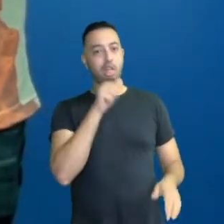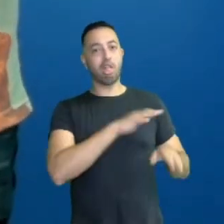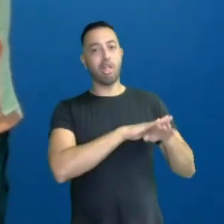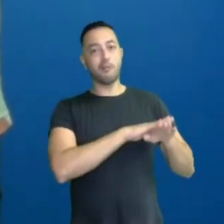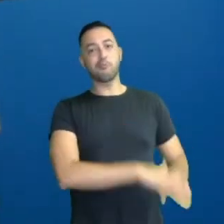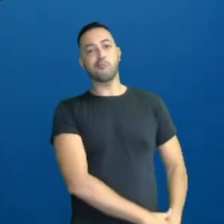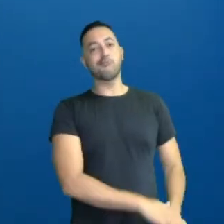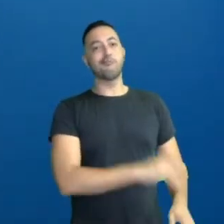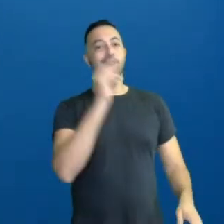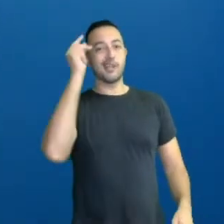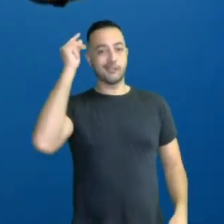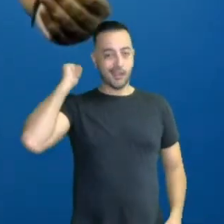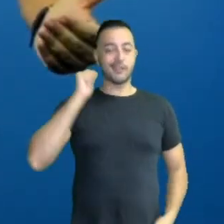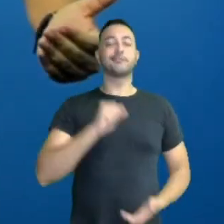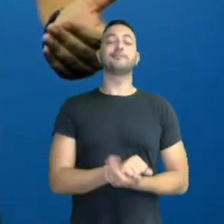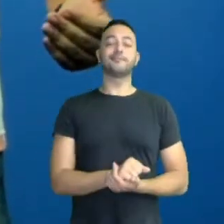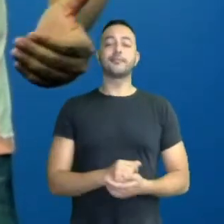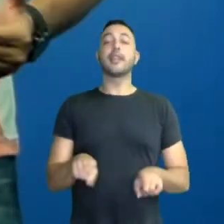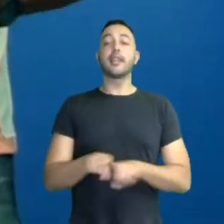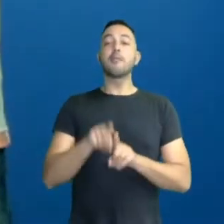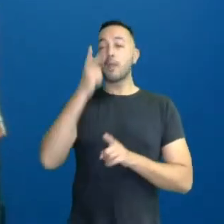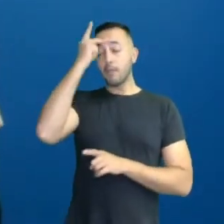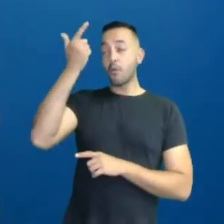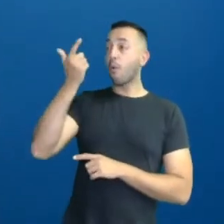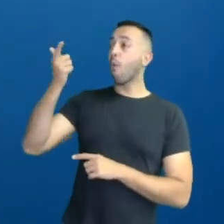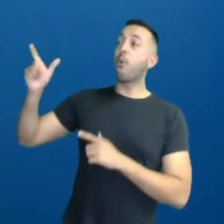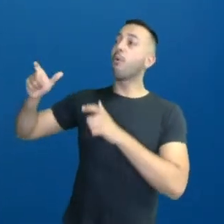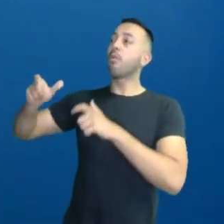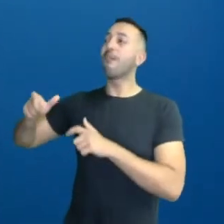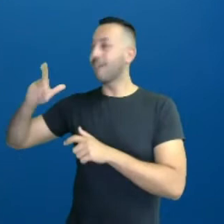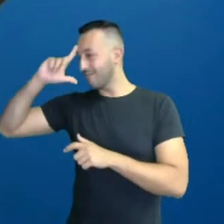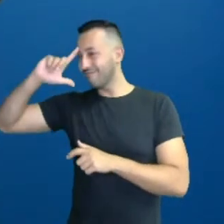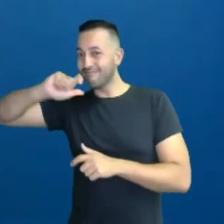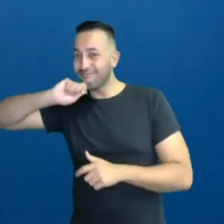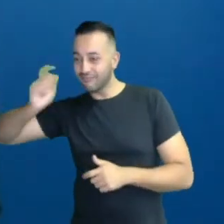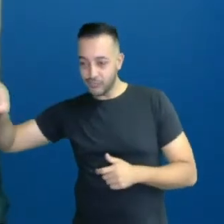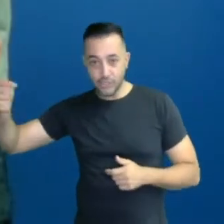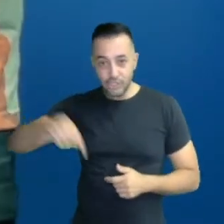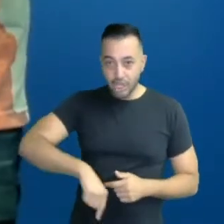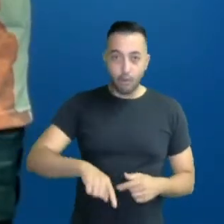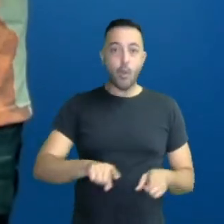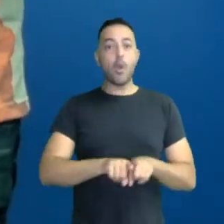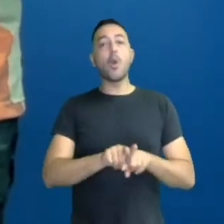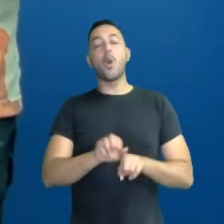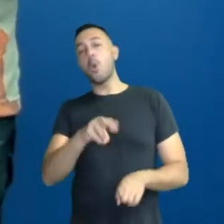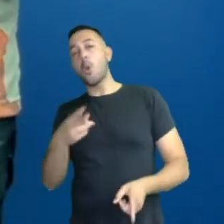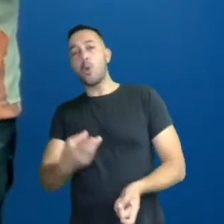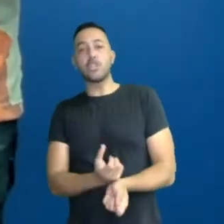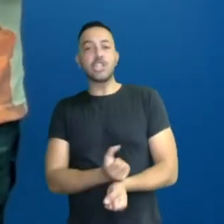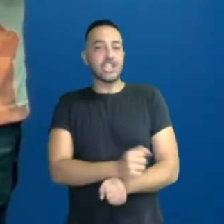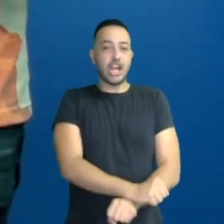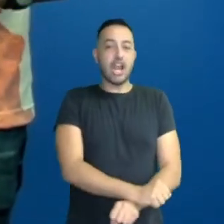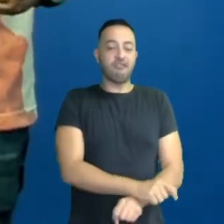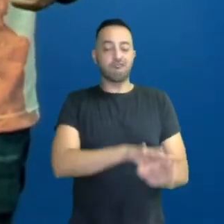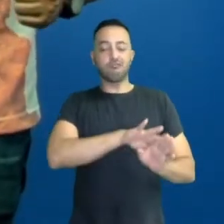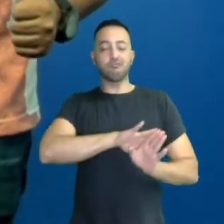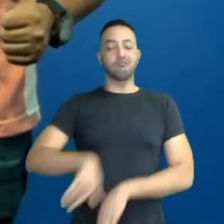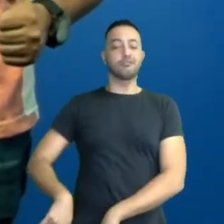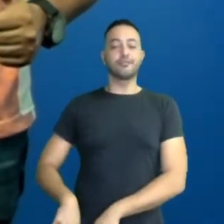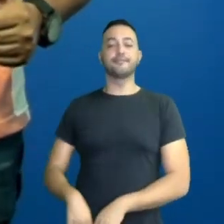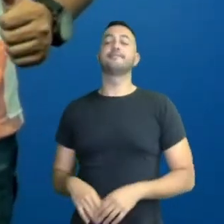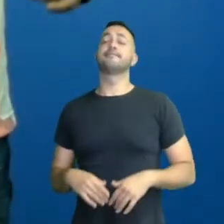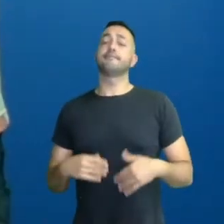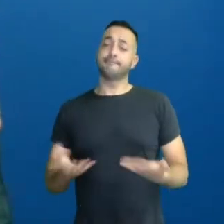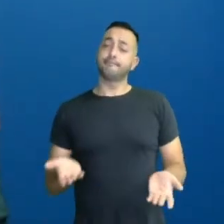Tal qual estrangeiros e escravos. Da mesma maneira que na última aula falamos sobre a questão